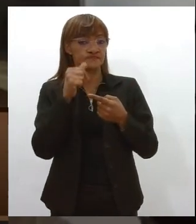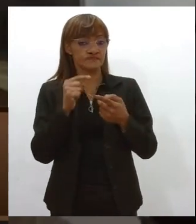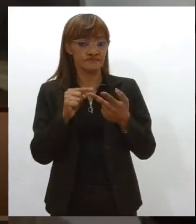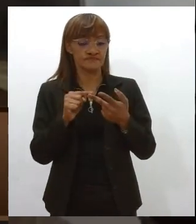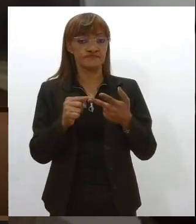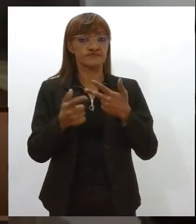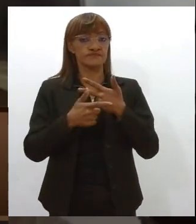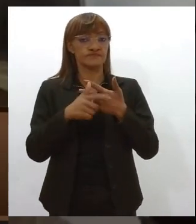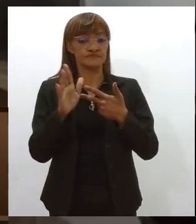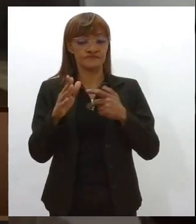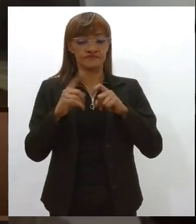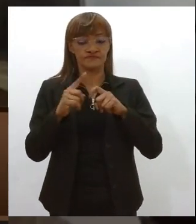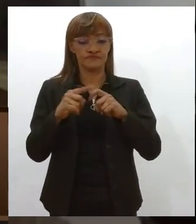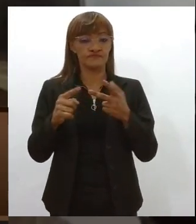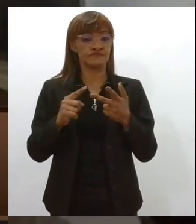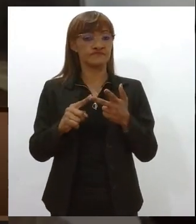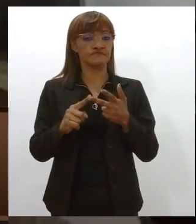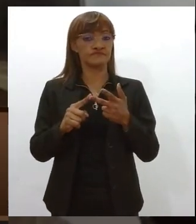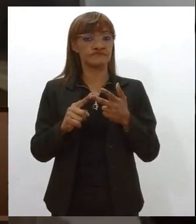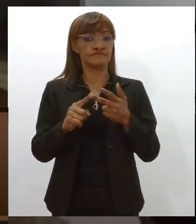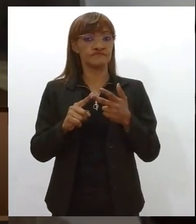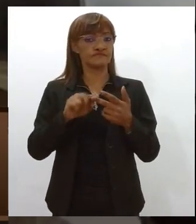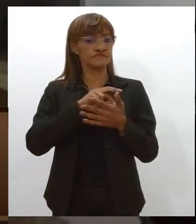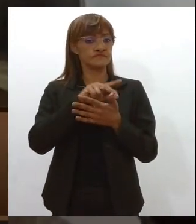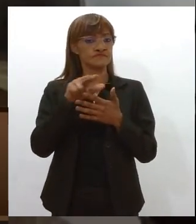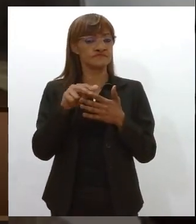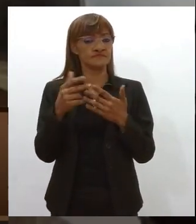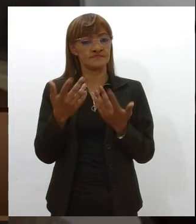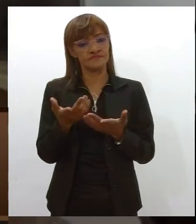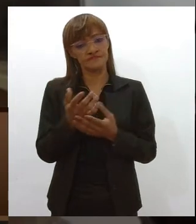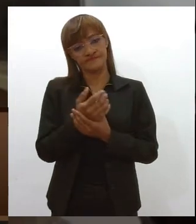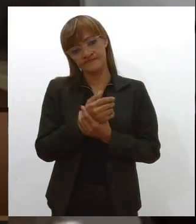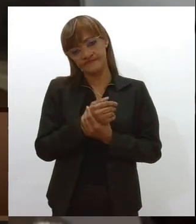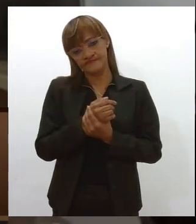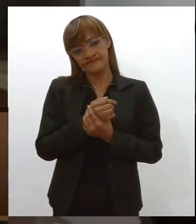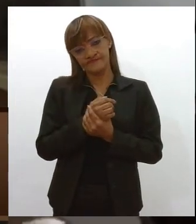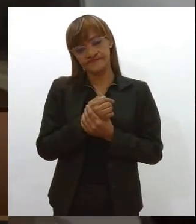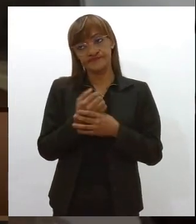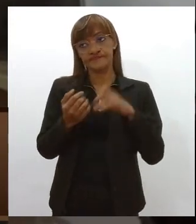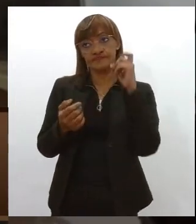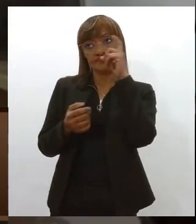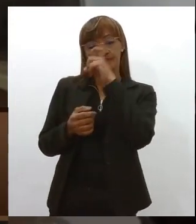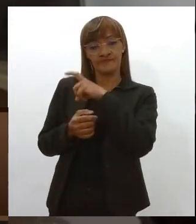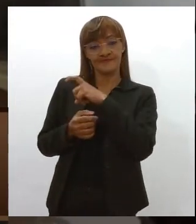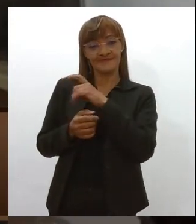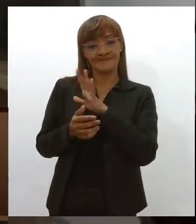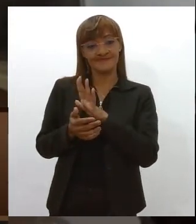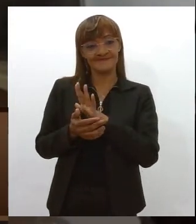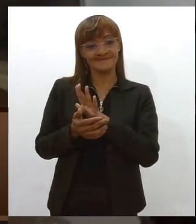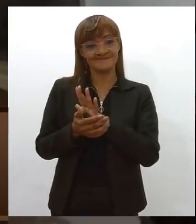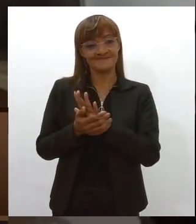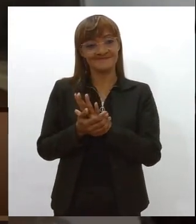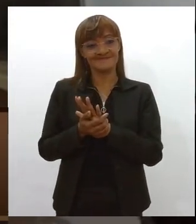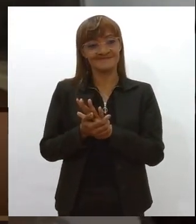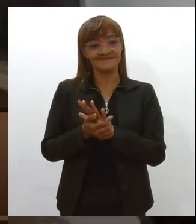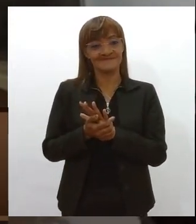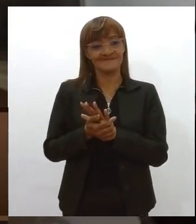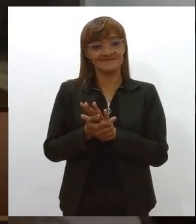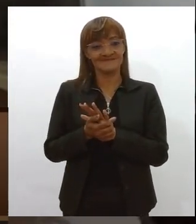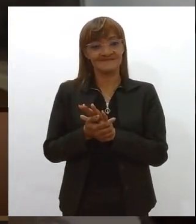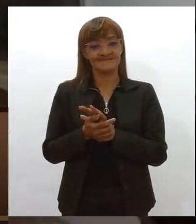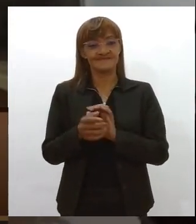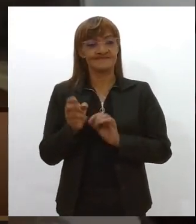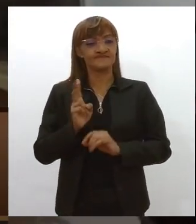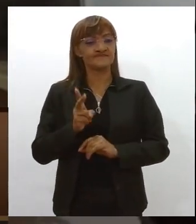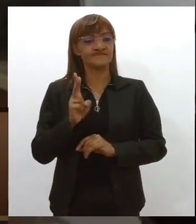profissional. Então, é, eu sei que não é fácil, é uma coisa, parece que nasce uma mãe, nasce uma culpa. Né? Parece que a gente sempre se acha que não